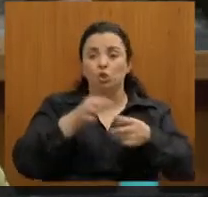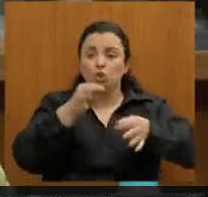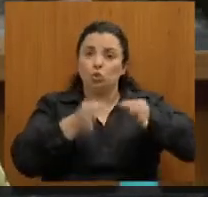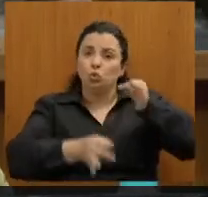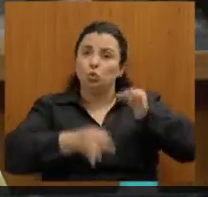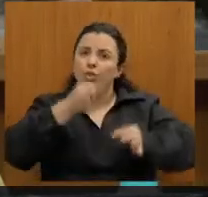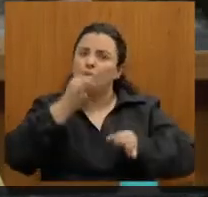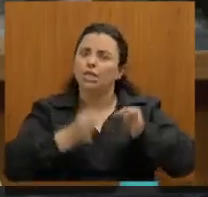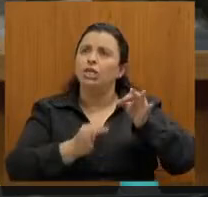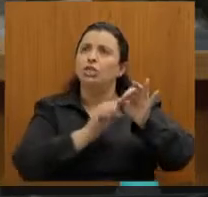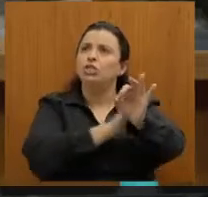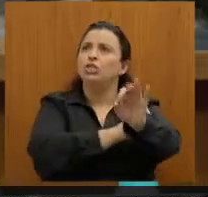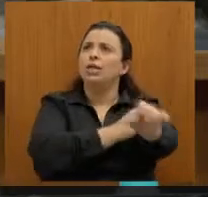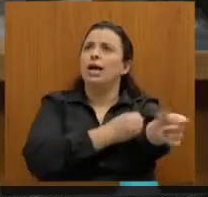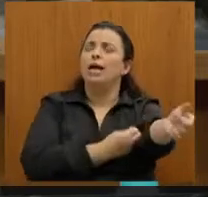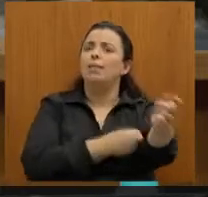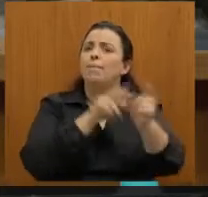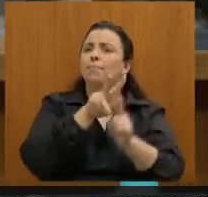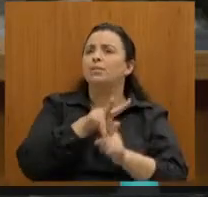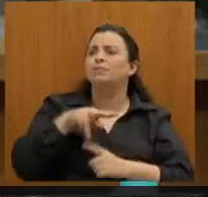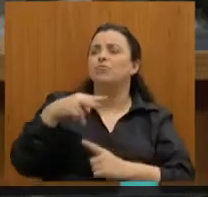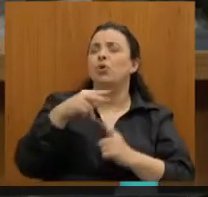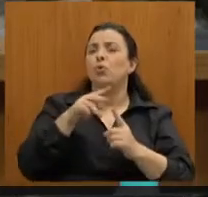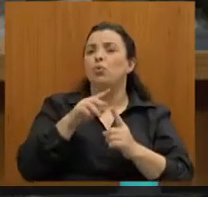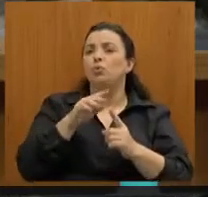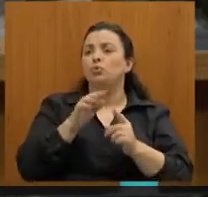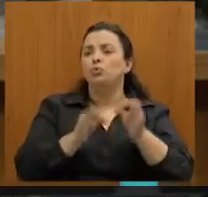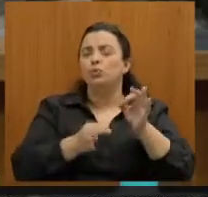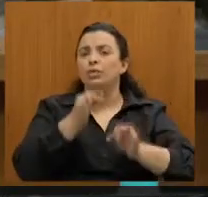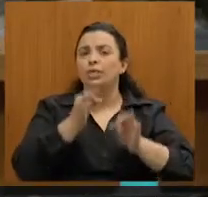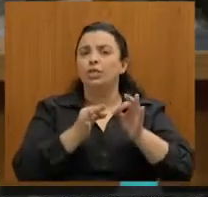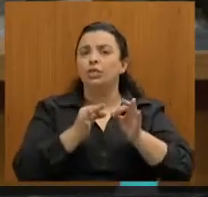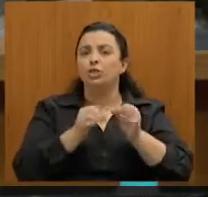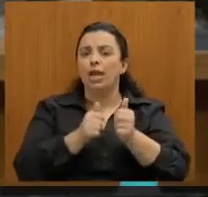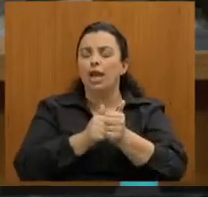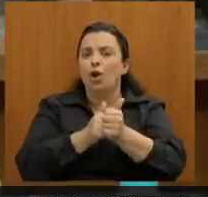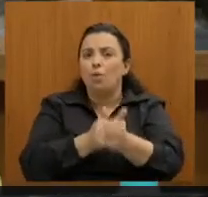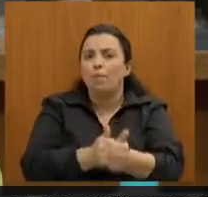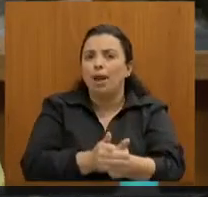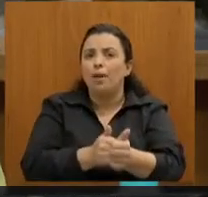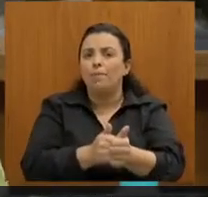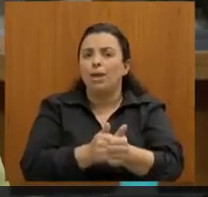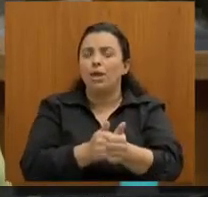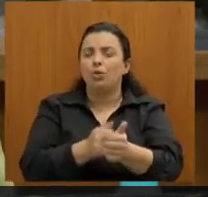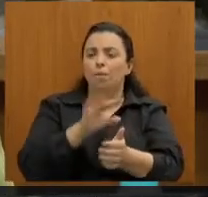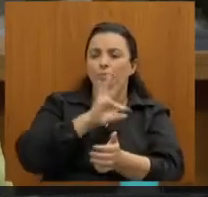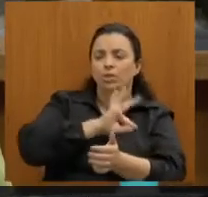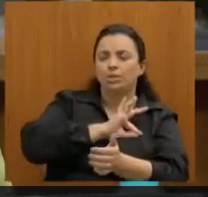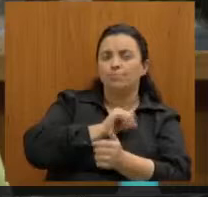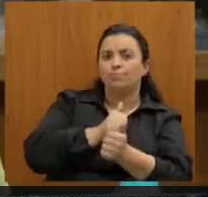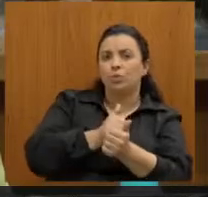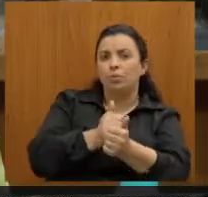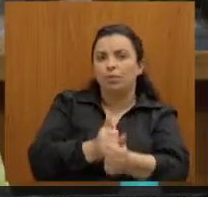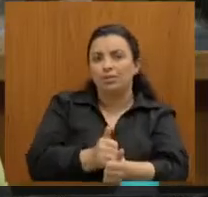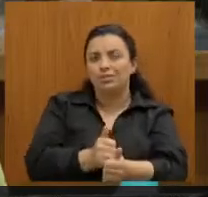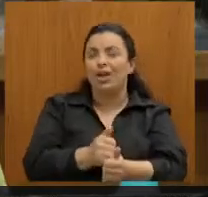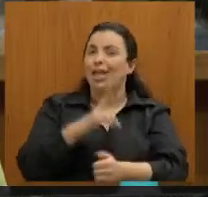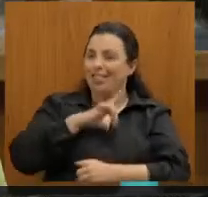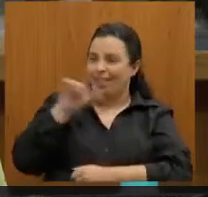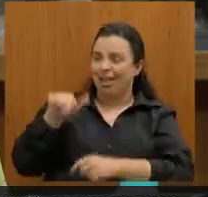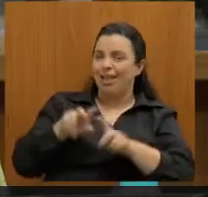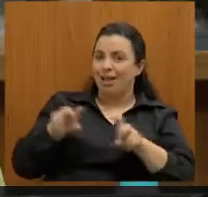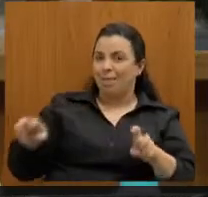do ponto de vista do atendimento e acompanhamento policial e nós temos aqui na mesa a